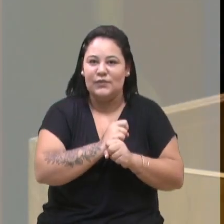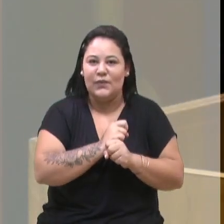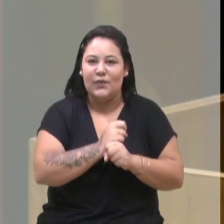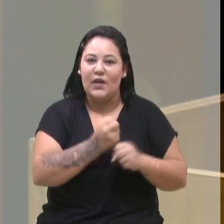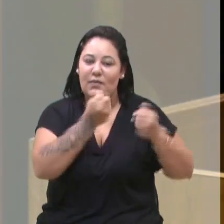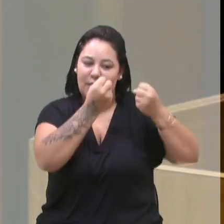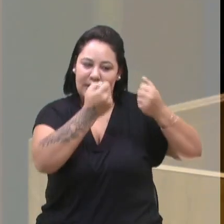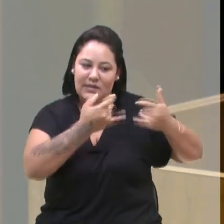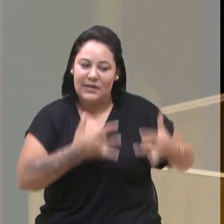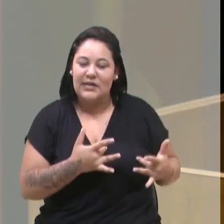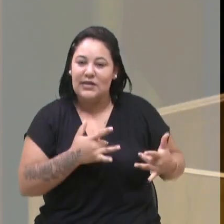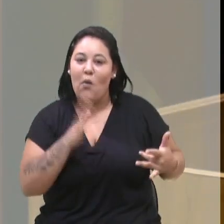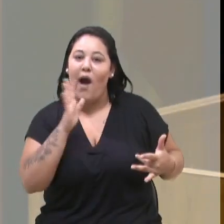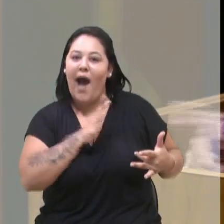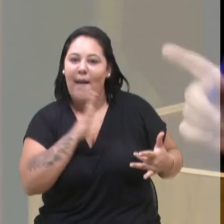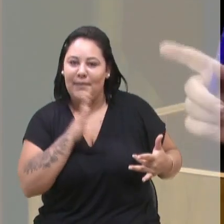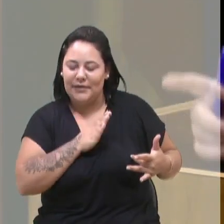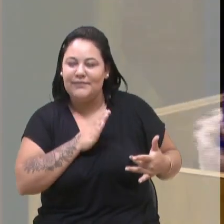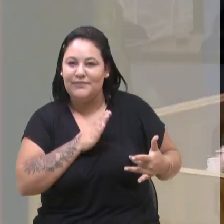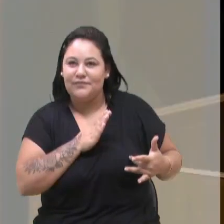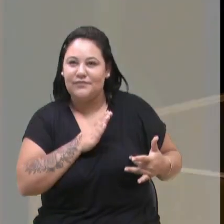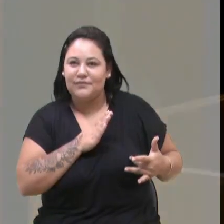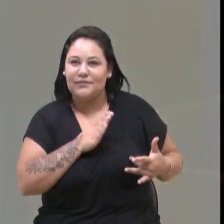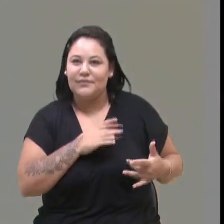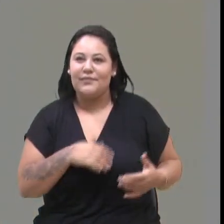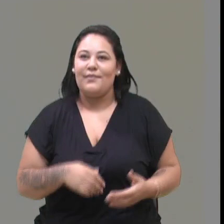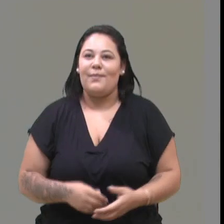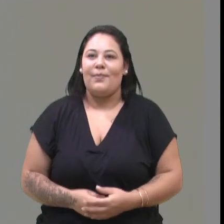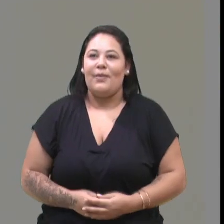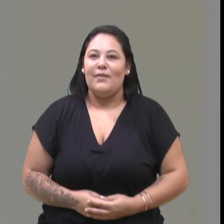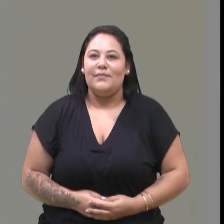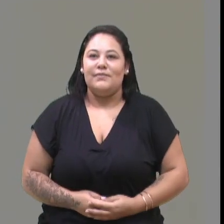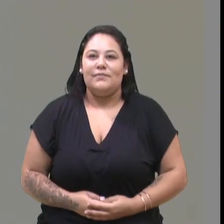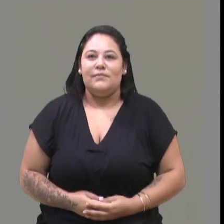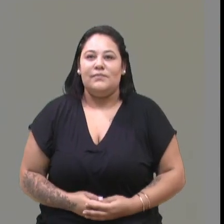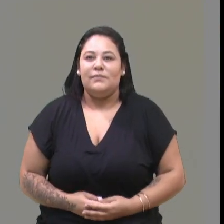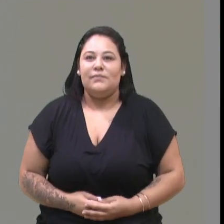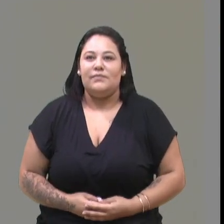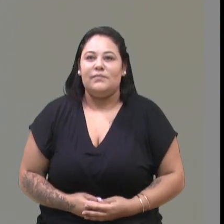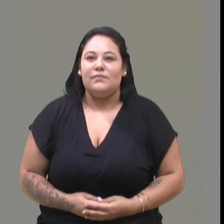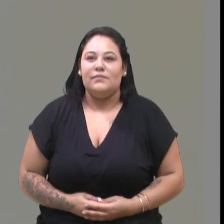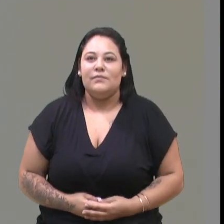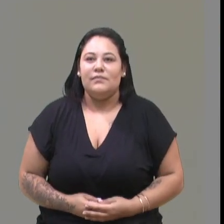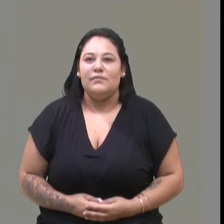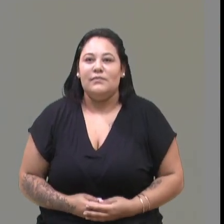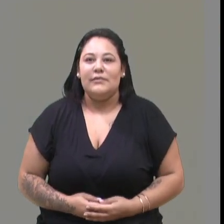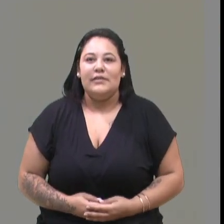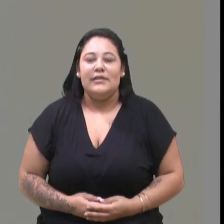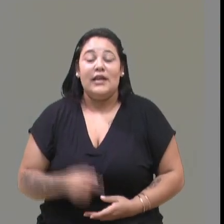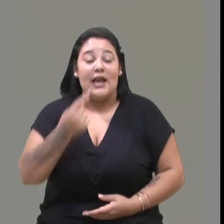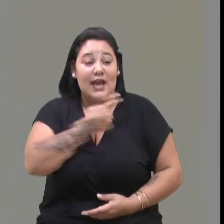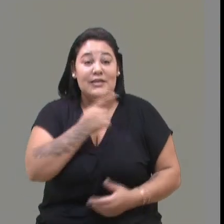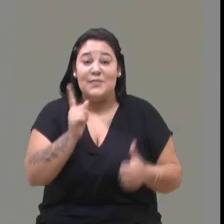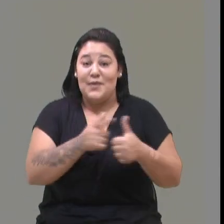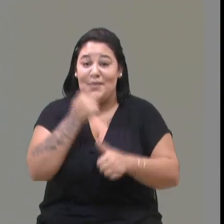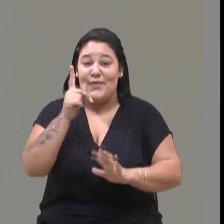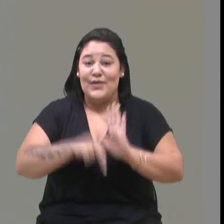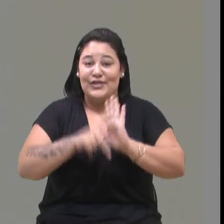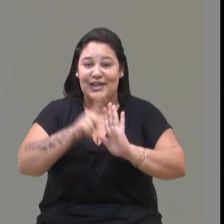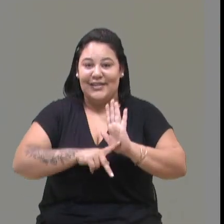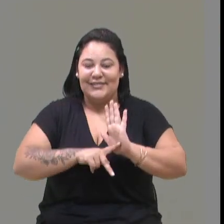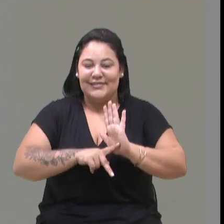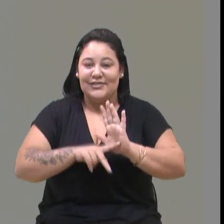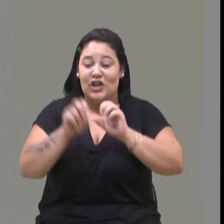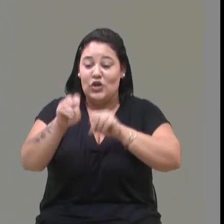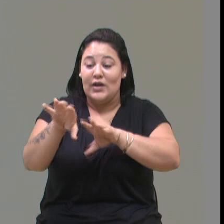relato da... Pode passar, assim, tem ali. Esse foi meu primeiro projeto de